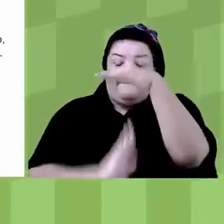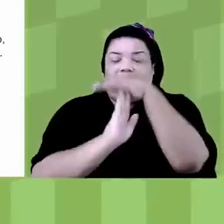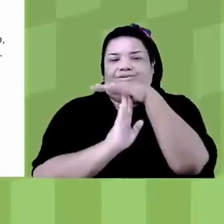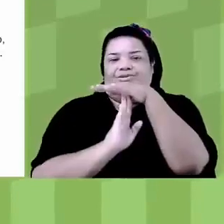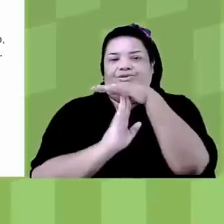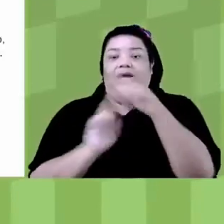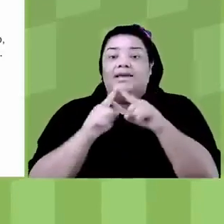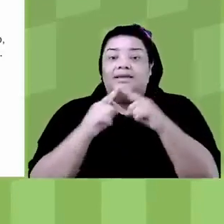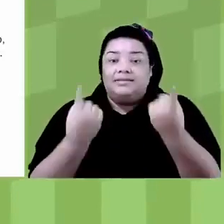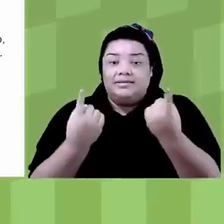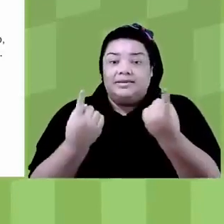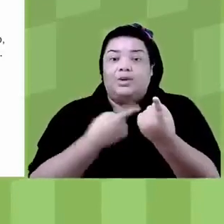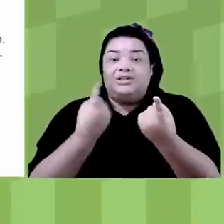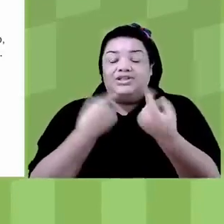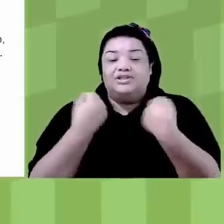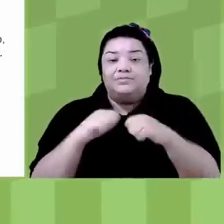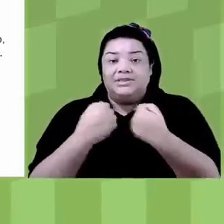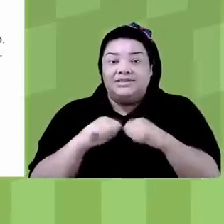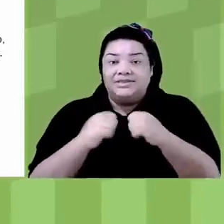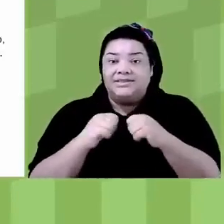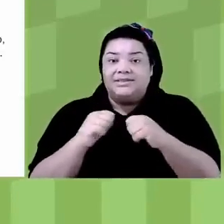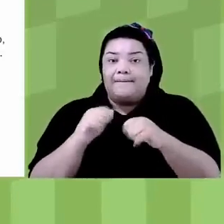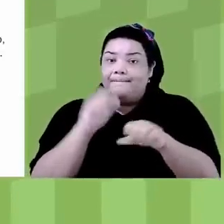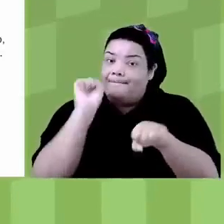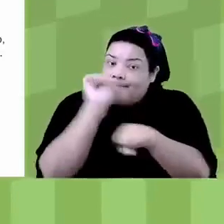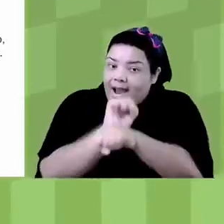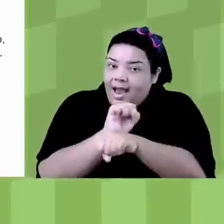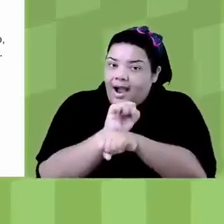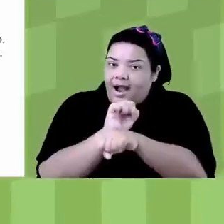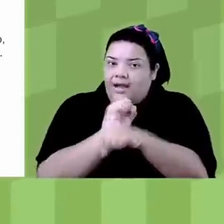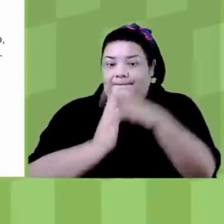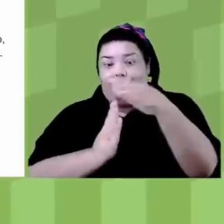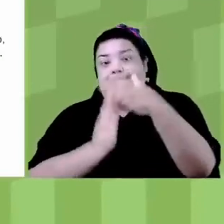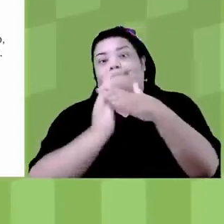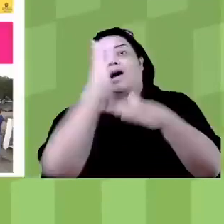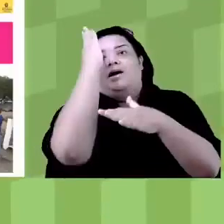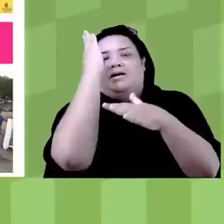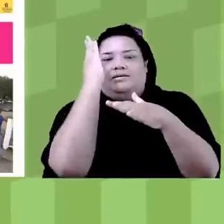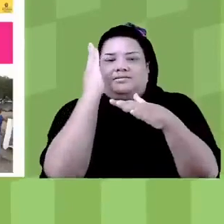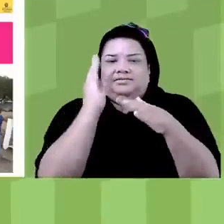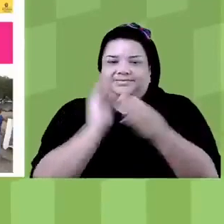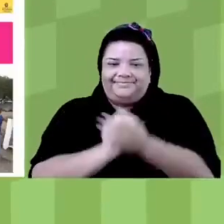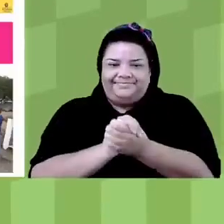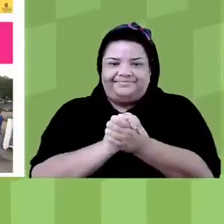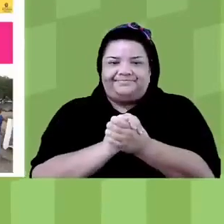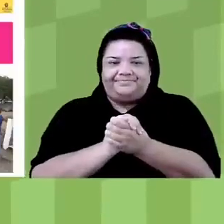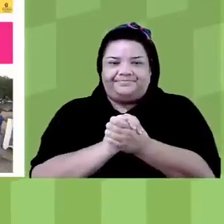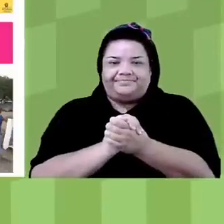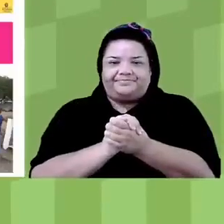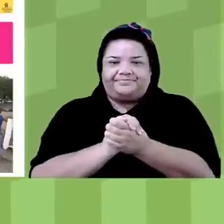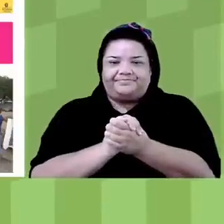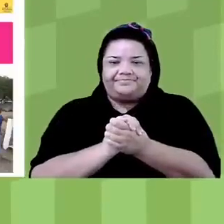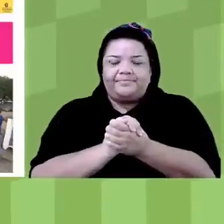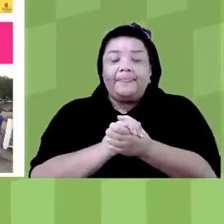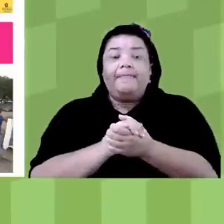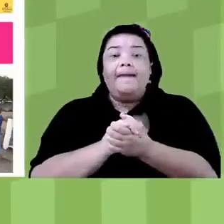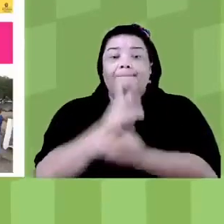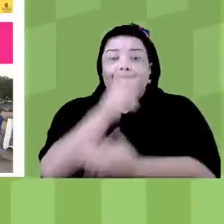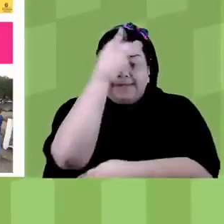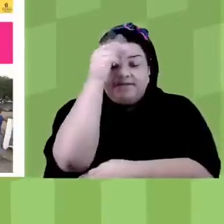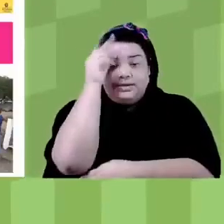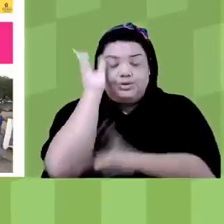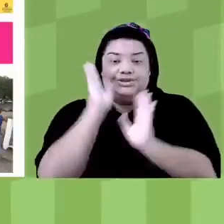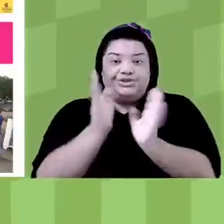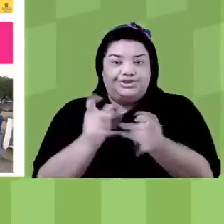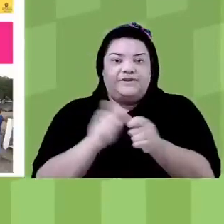não retorno e só implantar projetos de não arrependimento. A prefeitura já fez um monte de